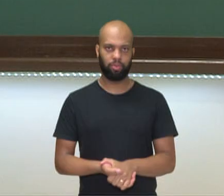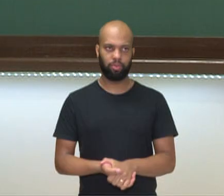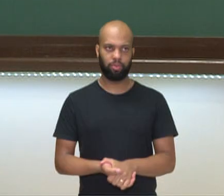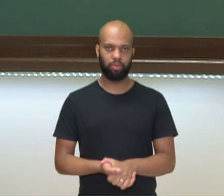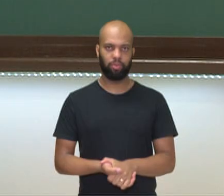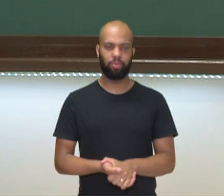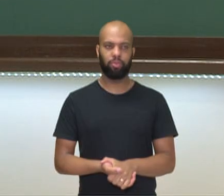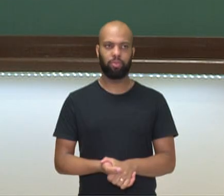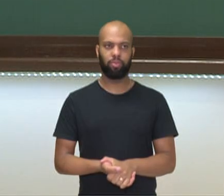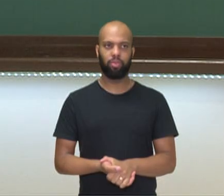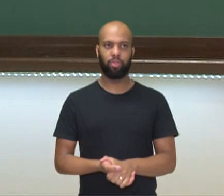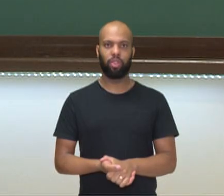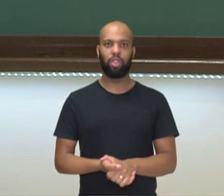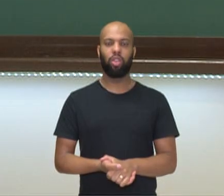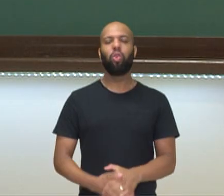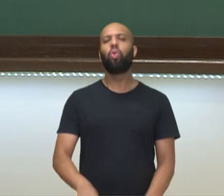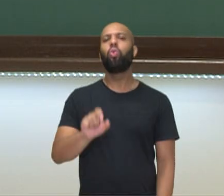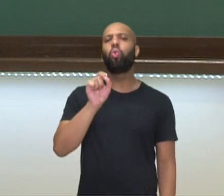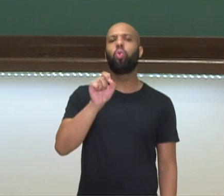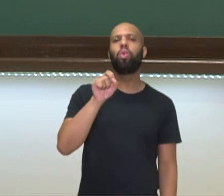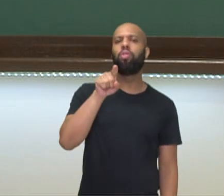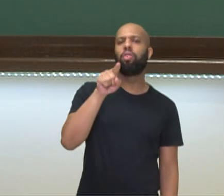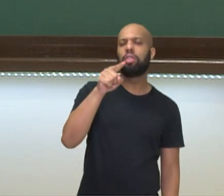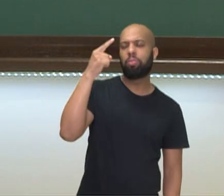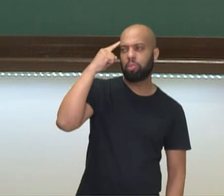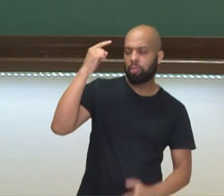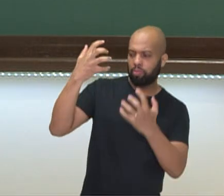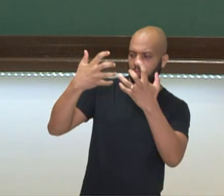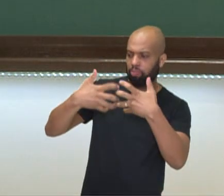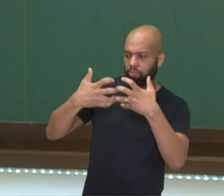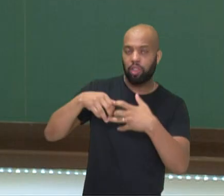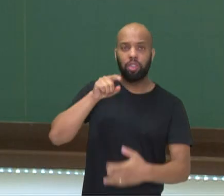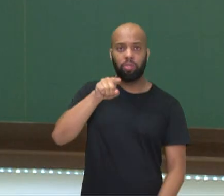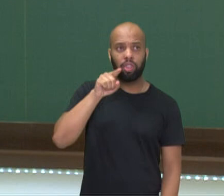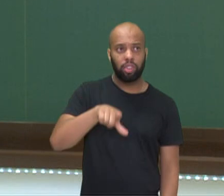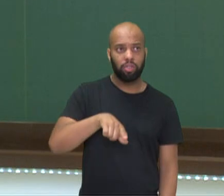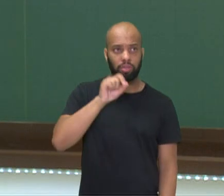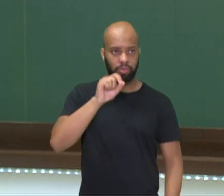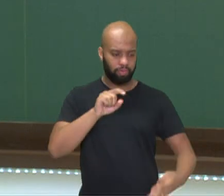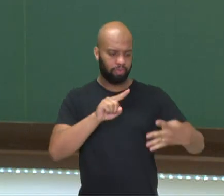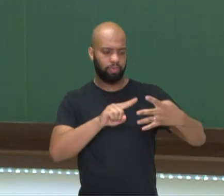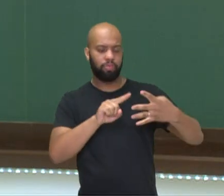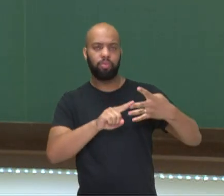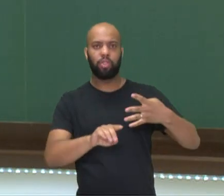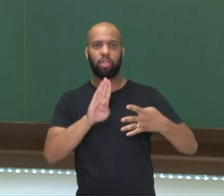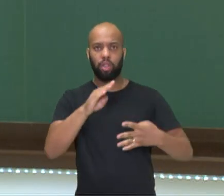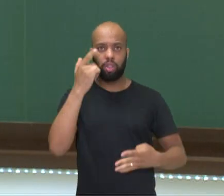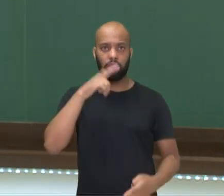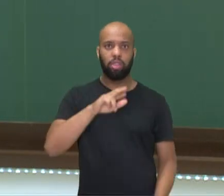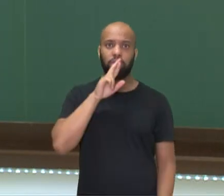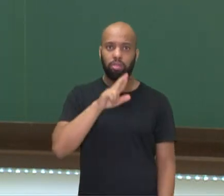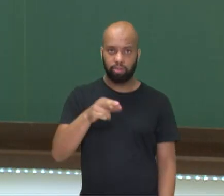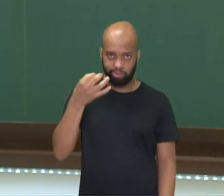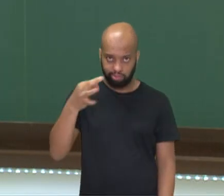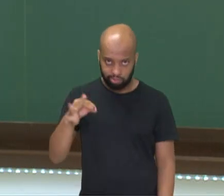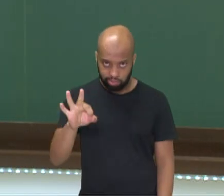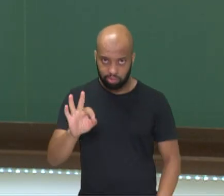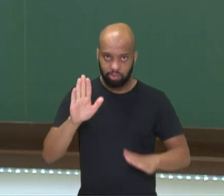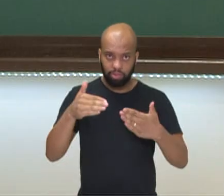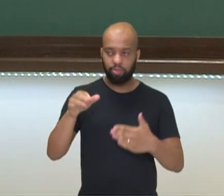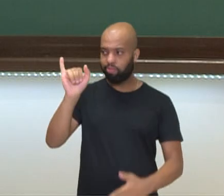E aí, que pensaram? Se vocês marcaram a opção B, vocês acertaram. Então,